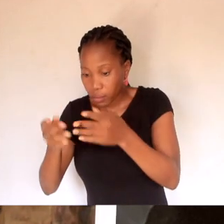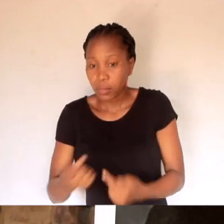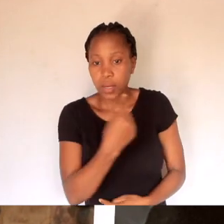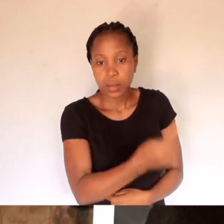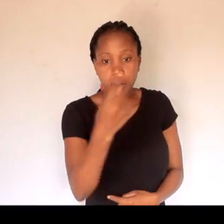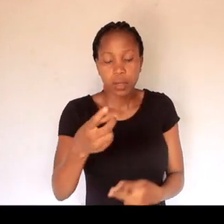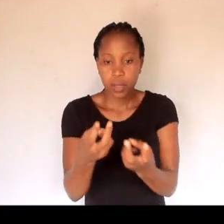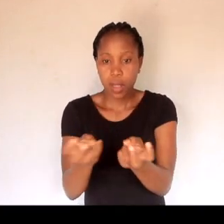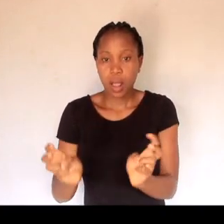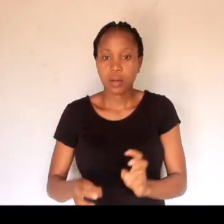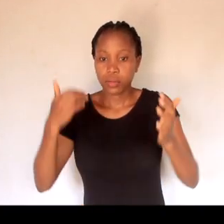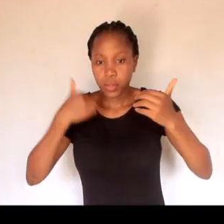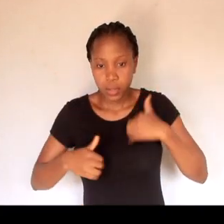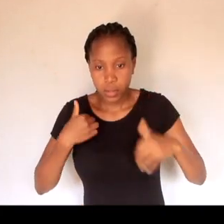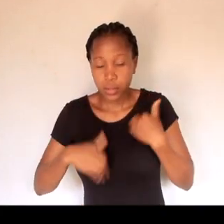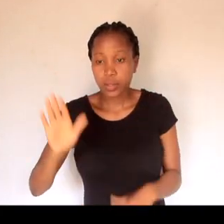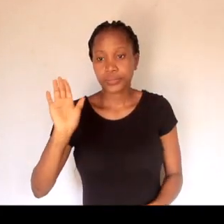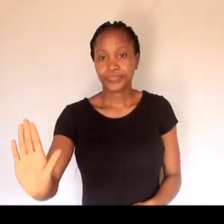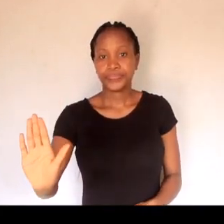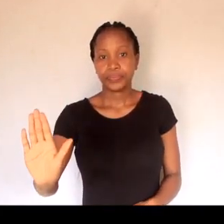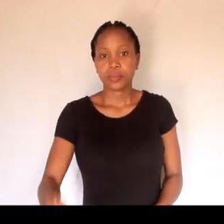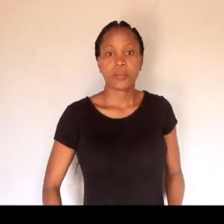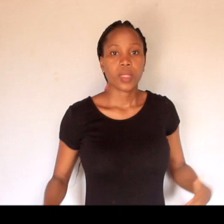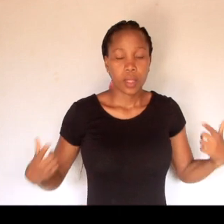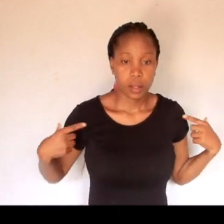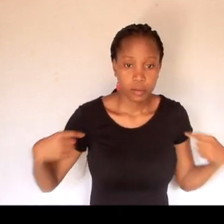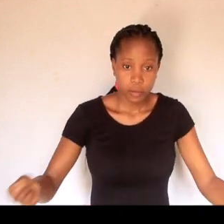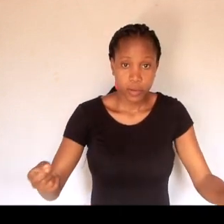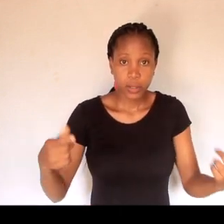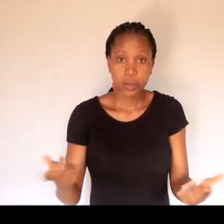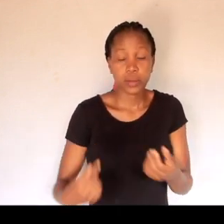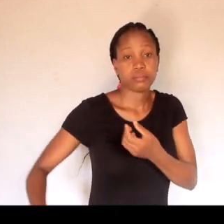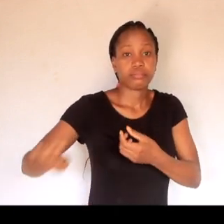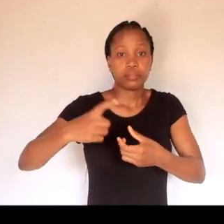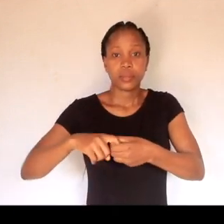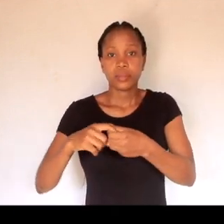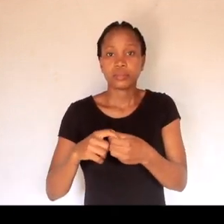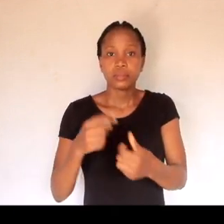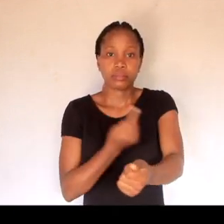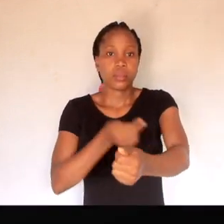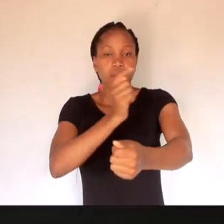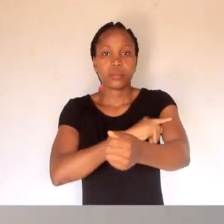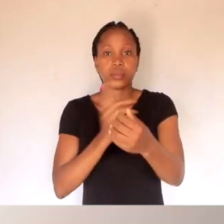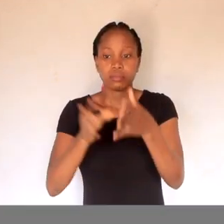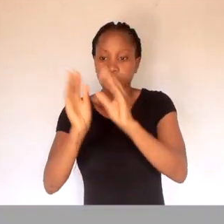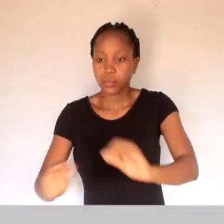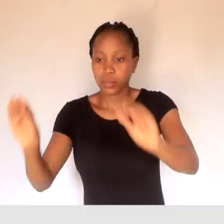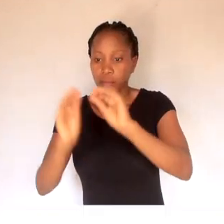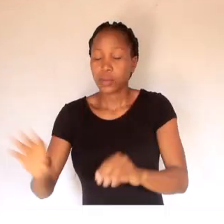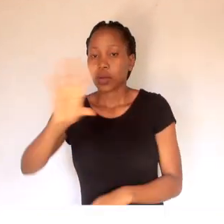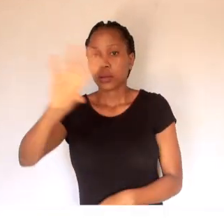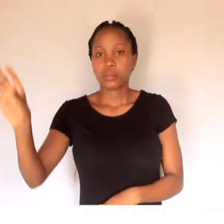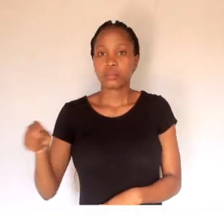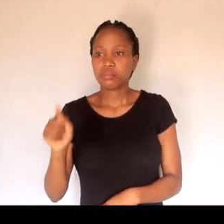aluno. A vontade de contribuir para a criação de condições de uma educação para todos inspirou a